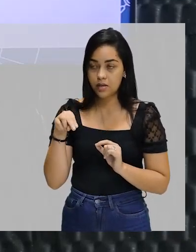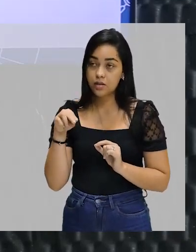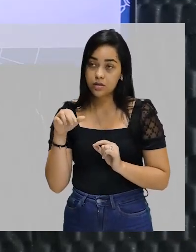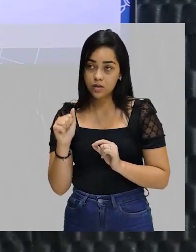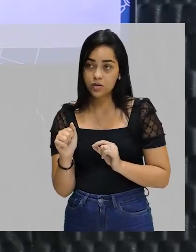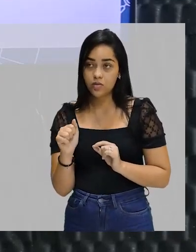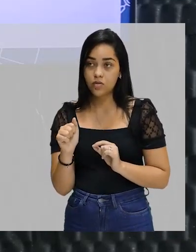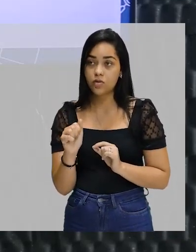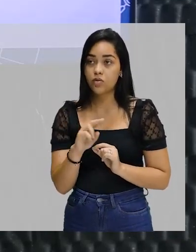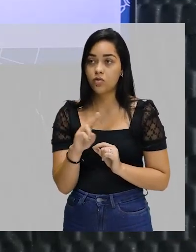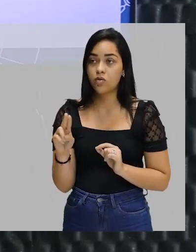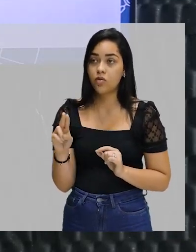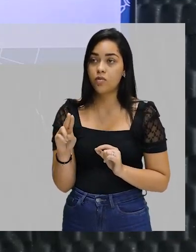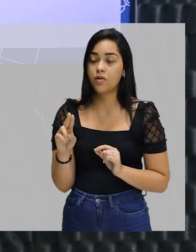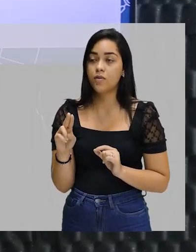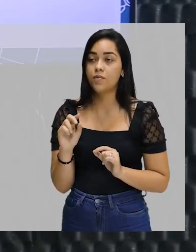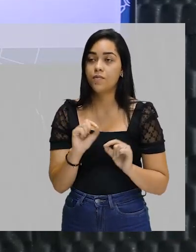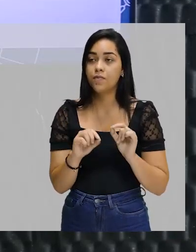cetona denominada